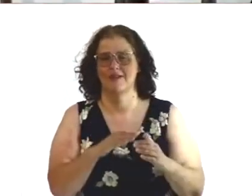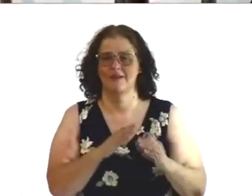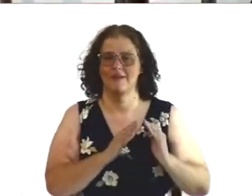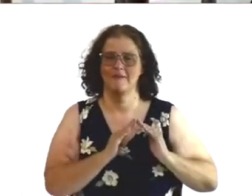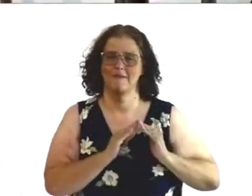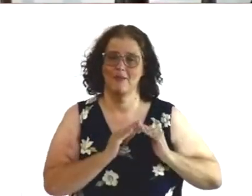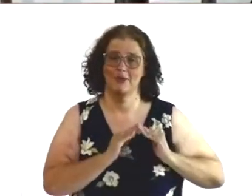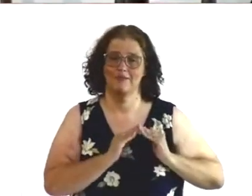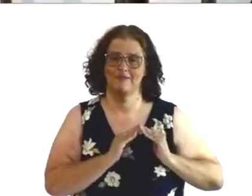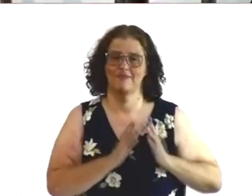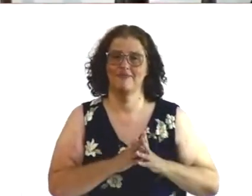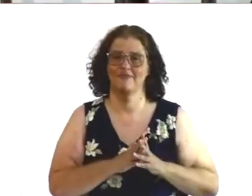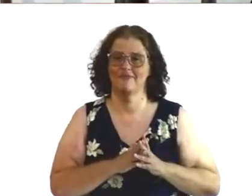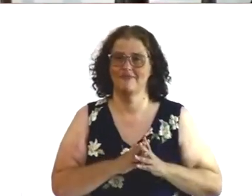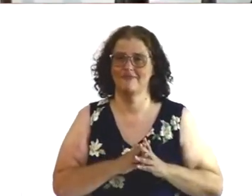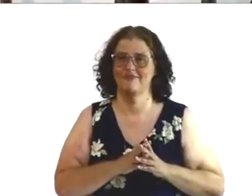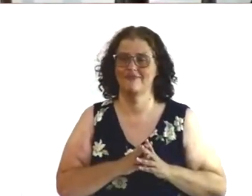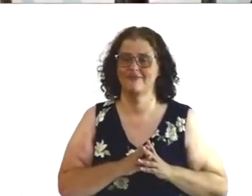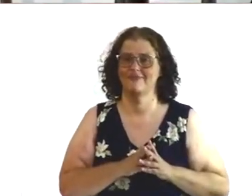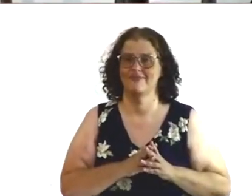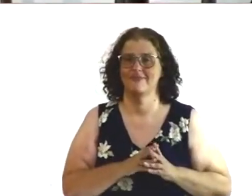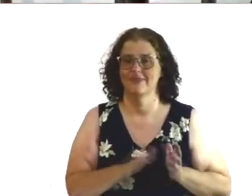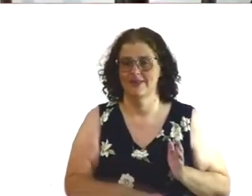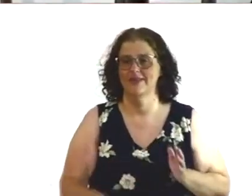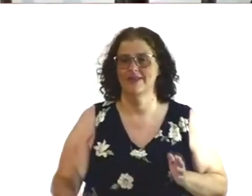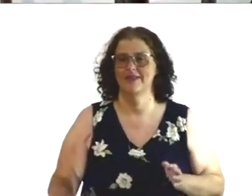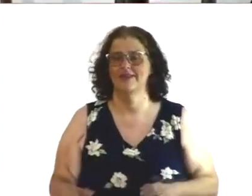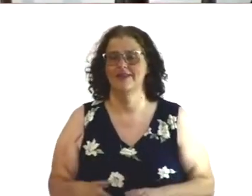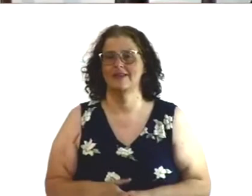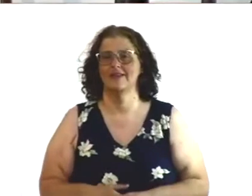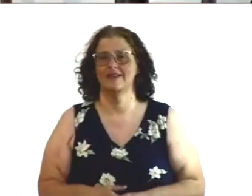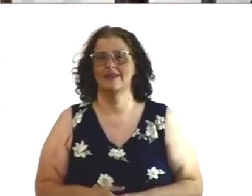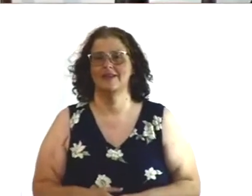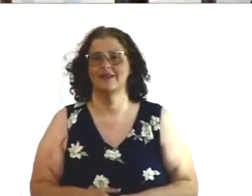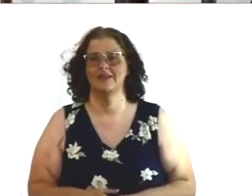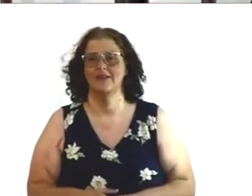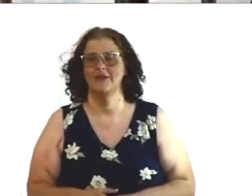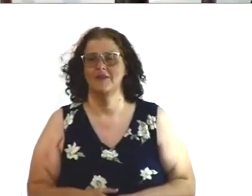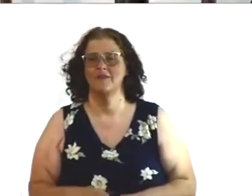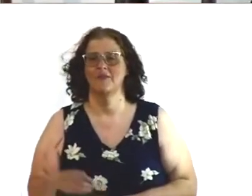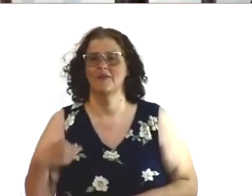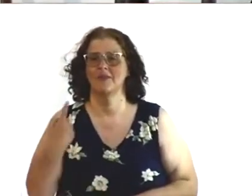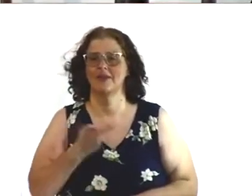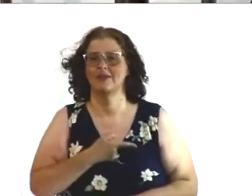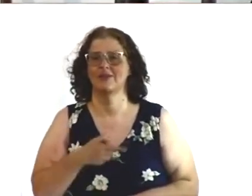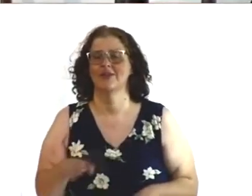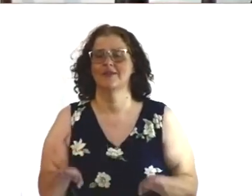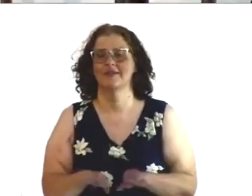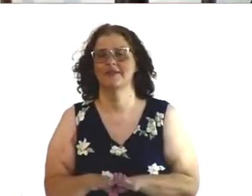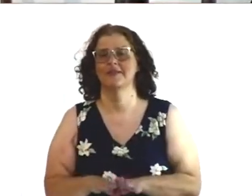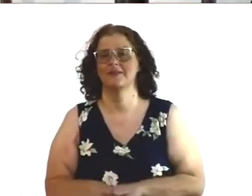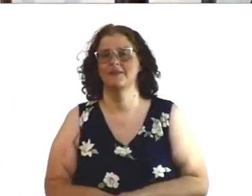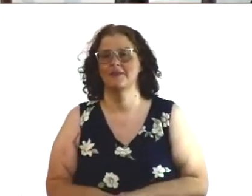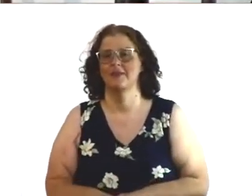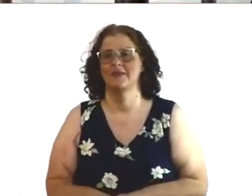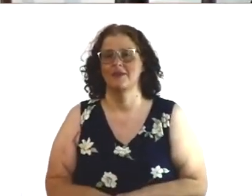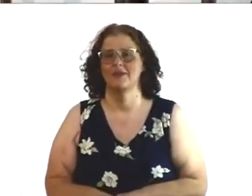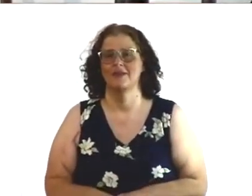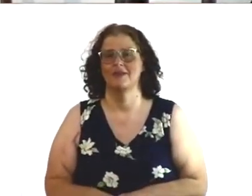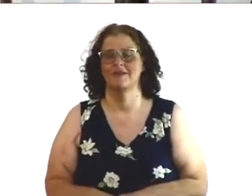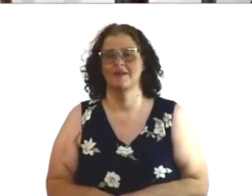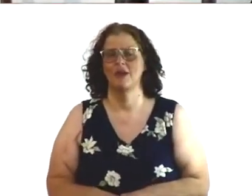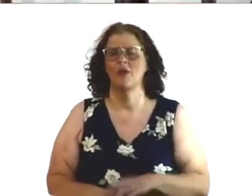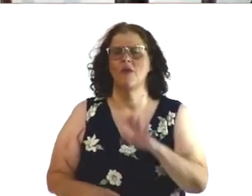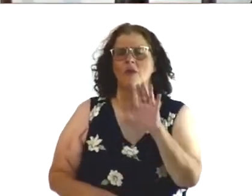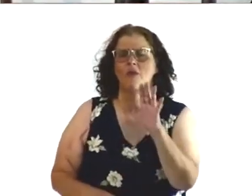morada dele. Bom, é para as crianças, mas também é para nós. Quando perguntamos, onde está o